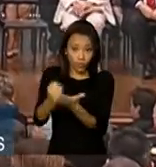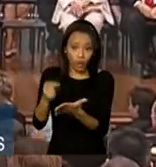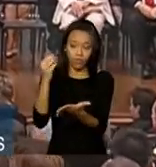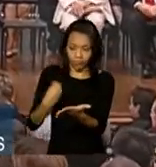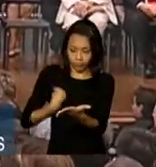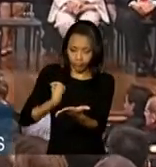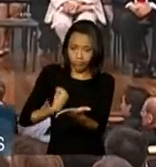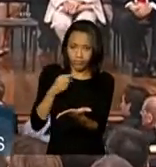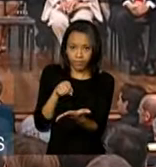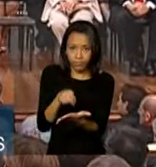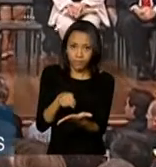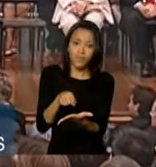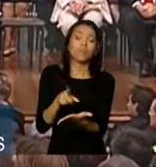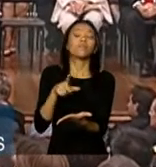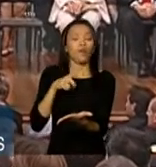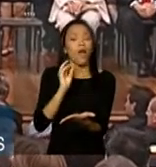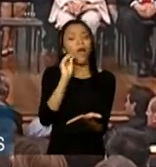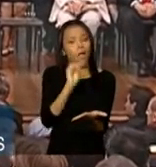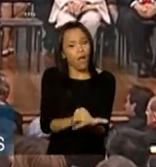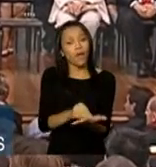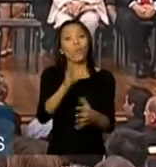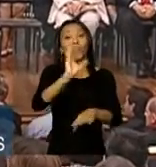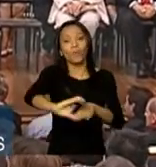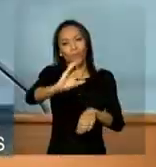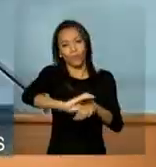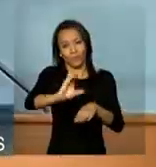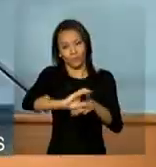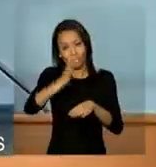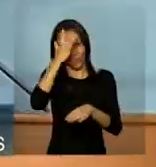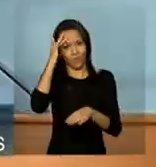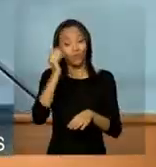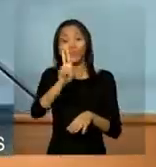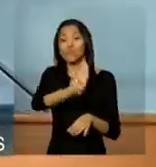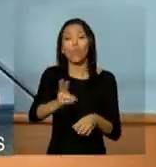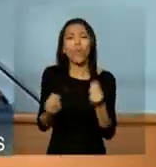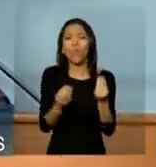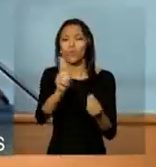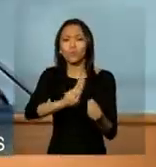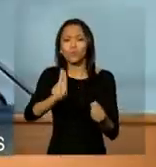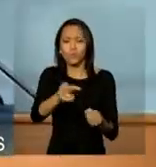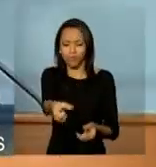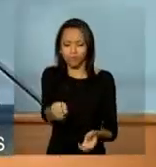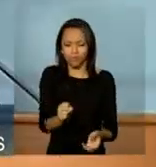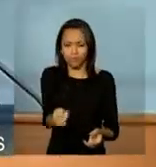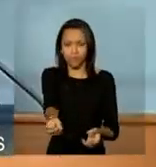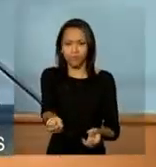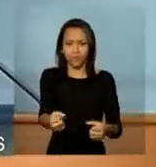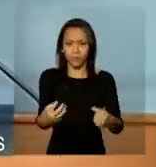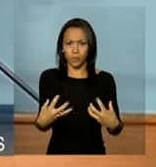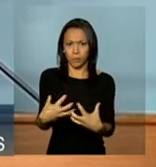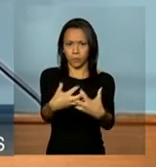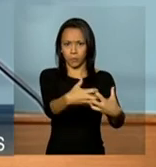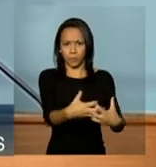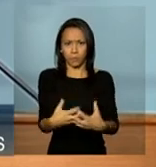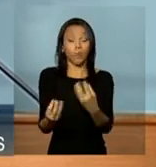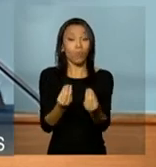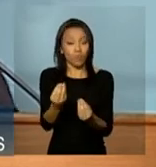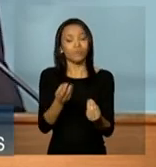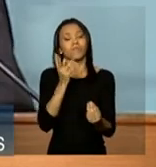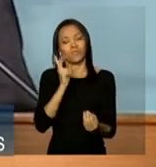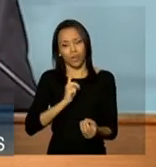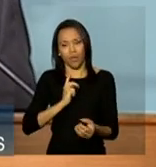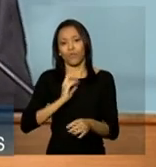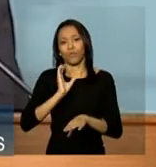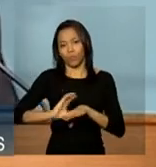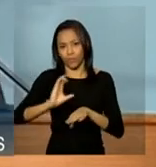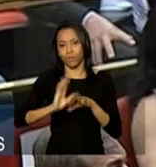No contrato está previsto a capacitação dos operadores dessas máquinas. Nós já estamos pagando, né, um curso de capacitação aos operadores